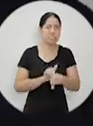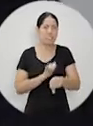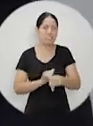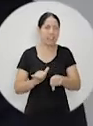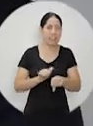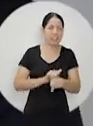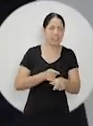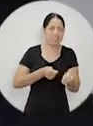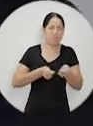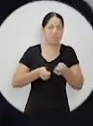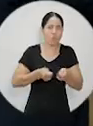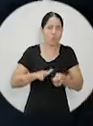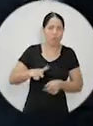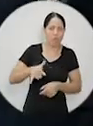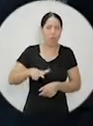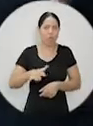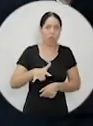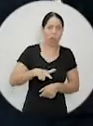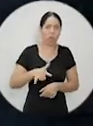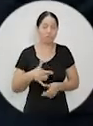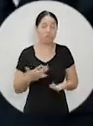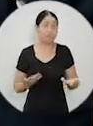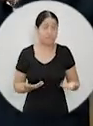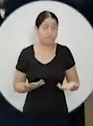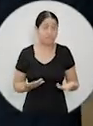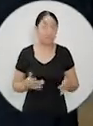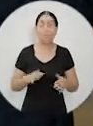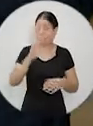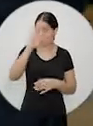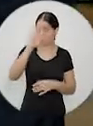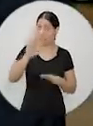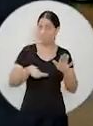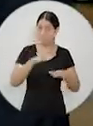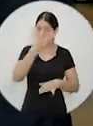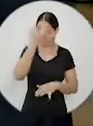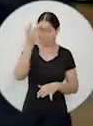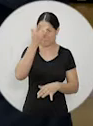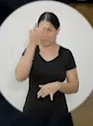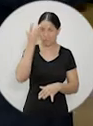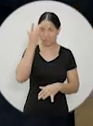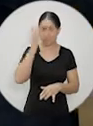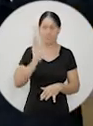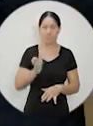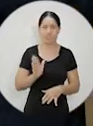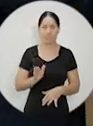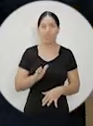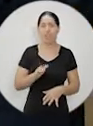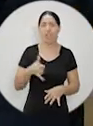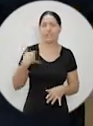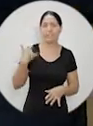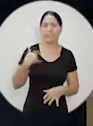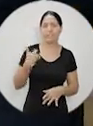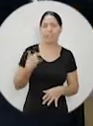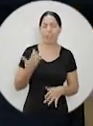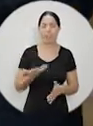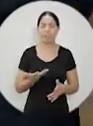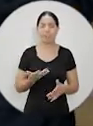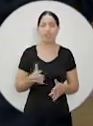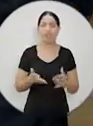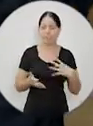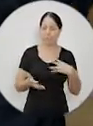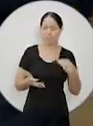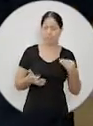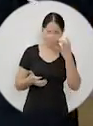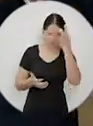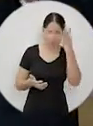ludibriar, para manipular. Muitas vezes a gente, principalmente as pessoas que são mais velhas, que não viveram, acho até que para os meus